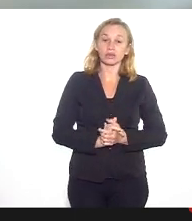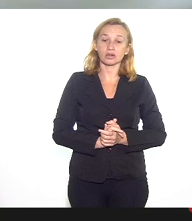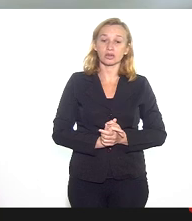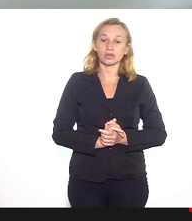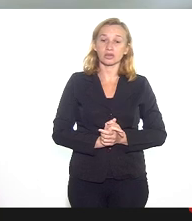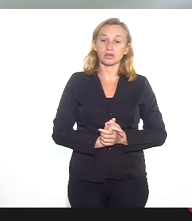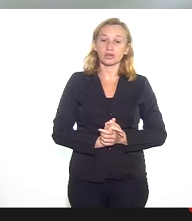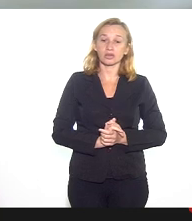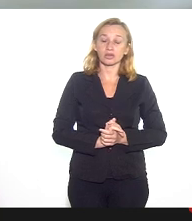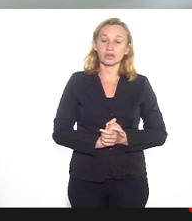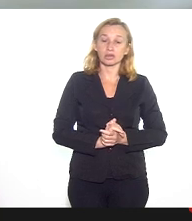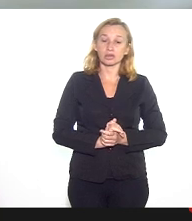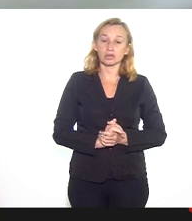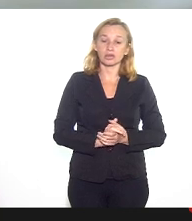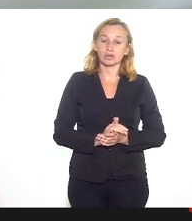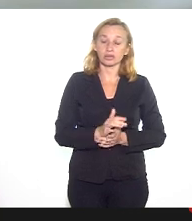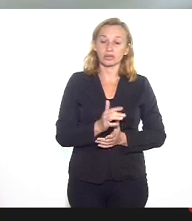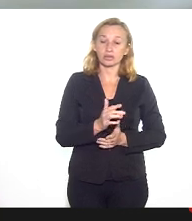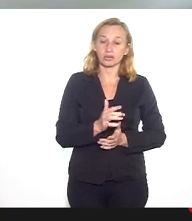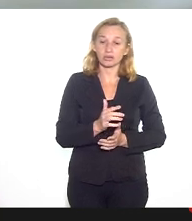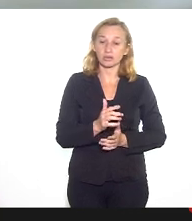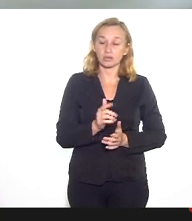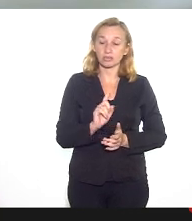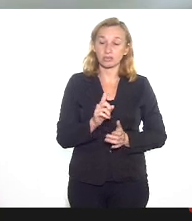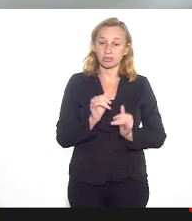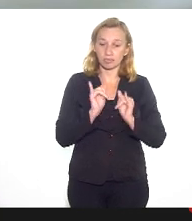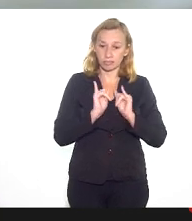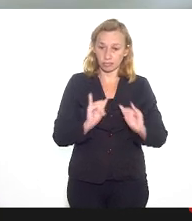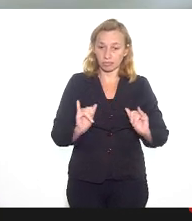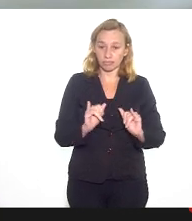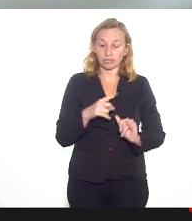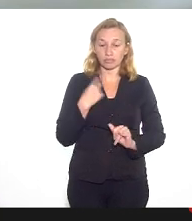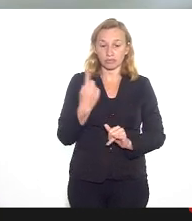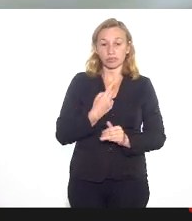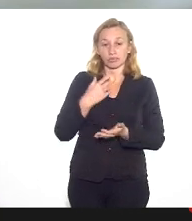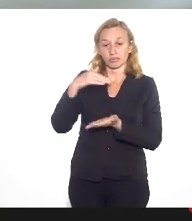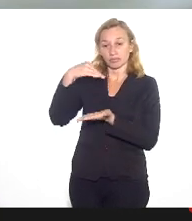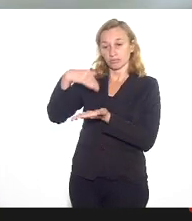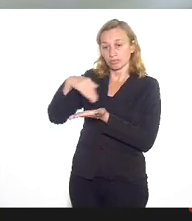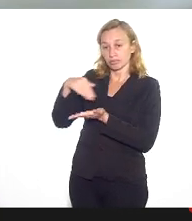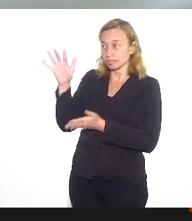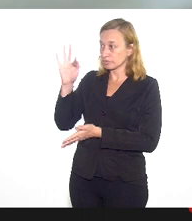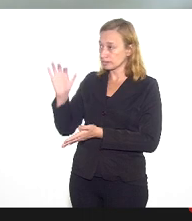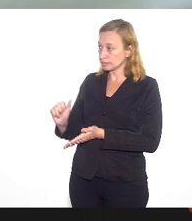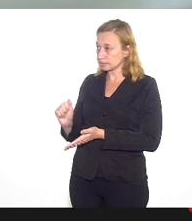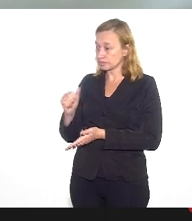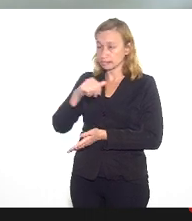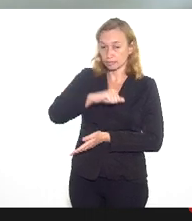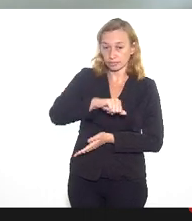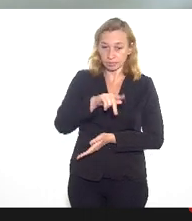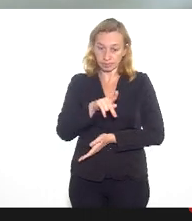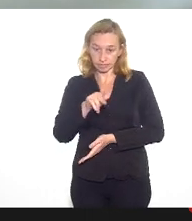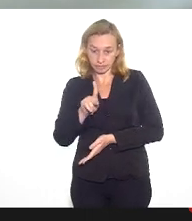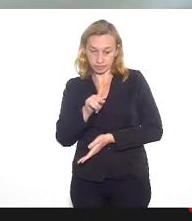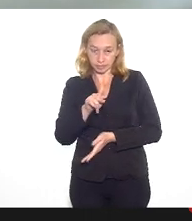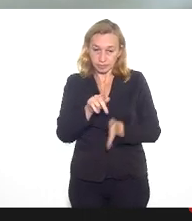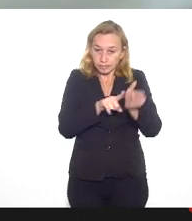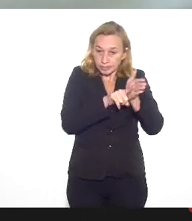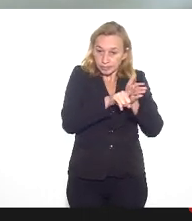E a nossa Secretaria de Fazenda, ou a ANP, fazem a fiscalização